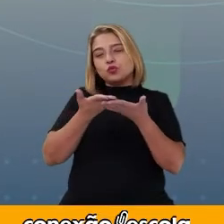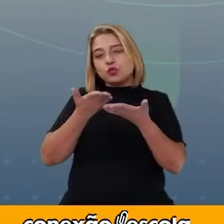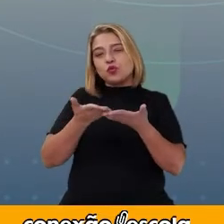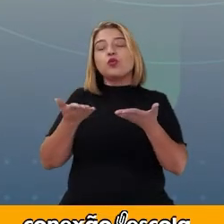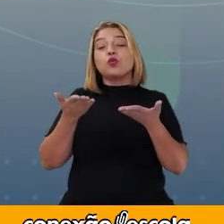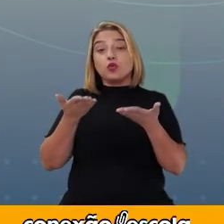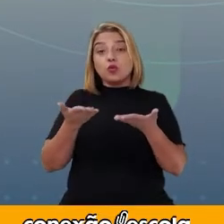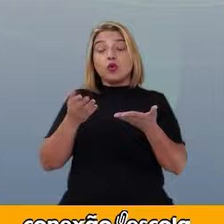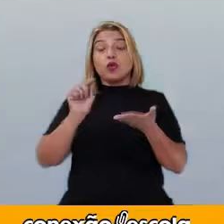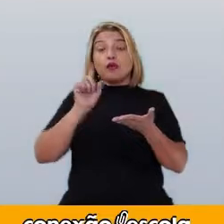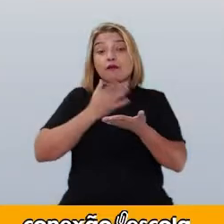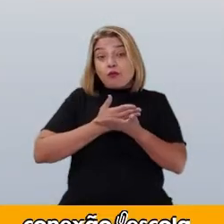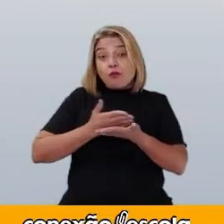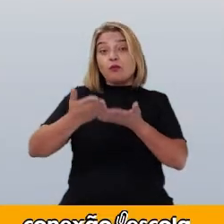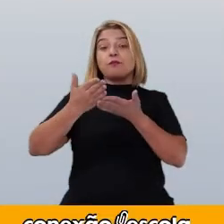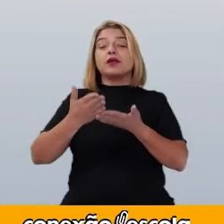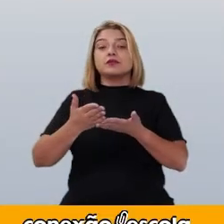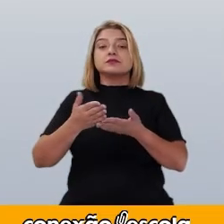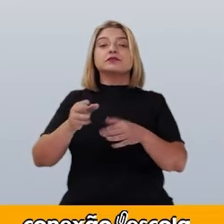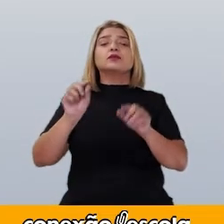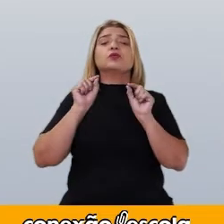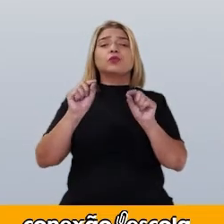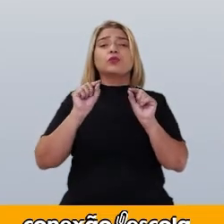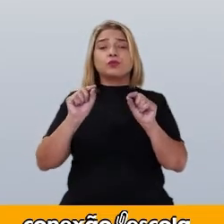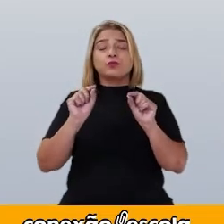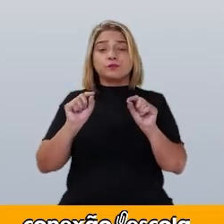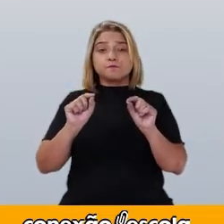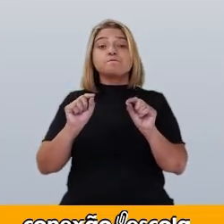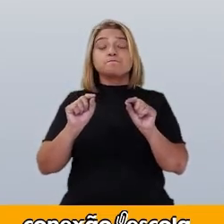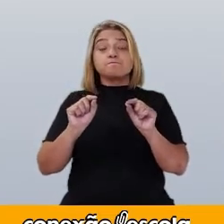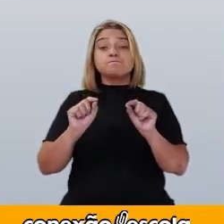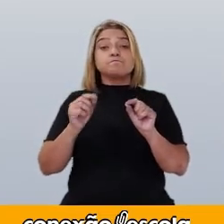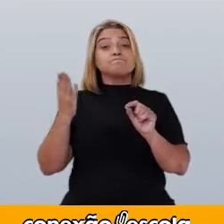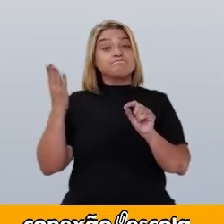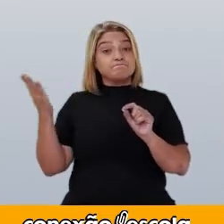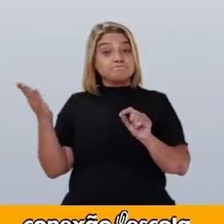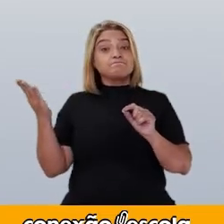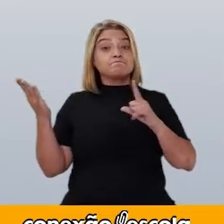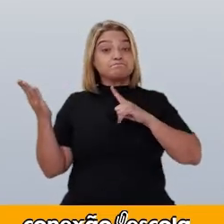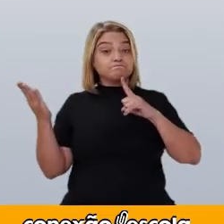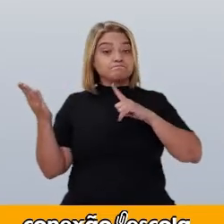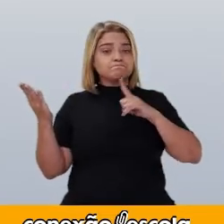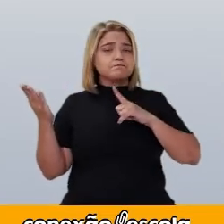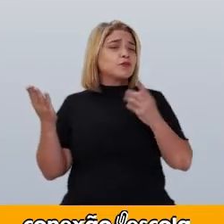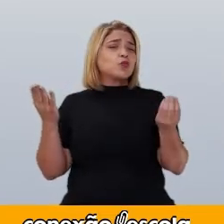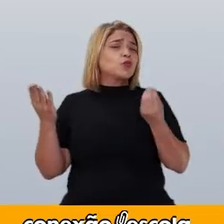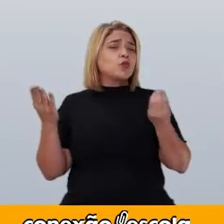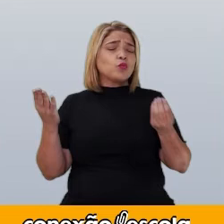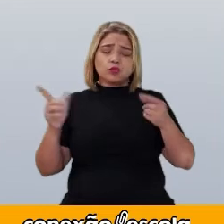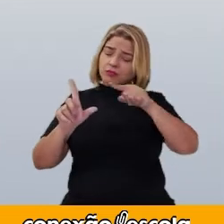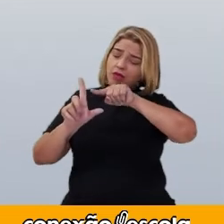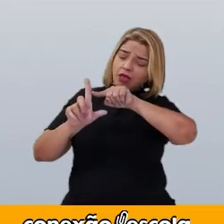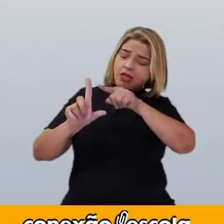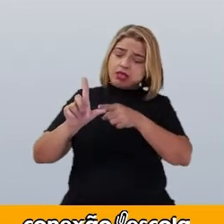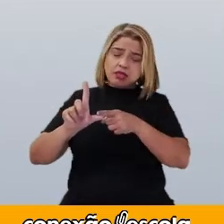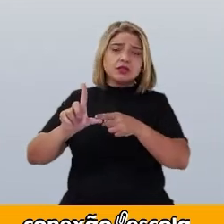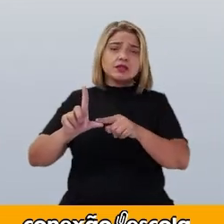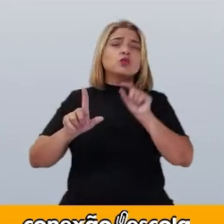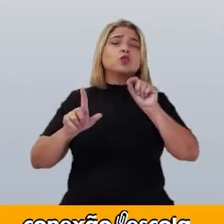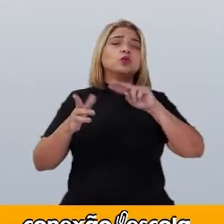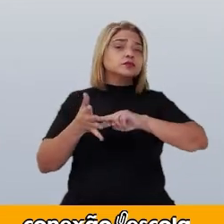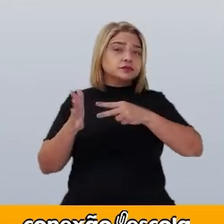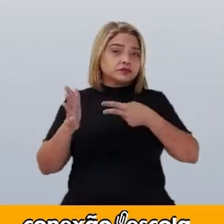vamos começar falando um pouco sobre esses tais de ângulos que nós